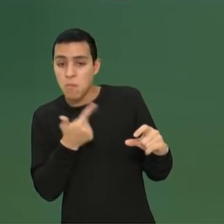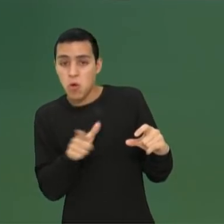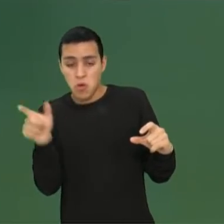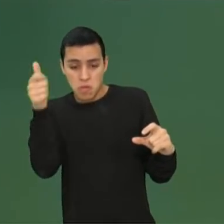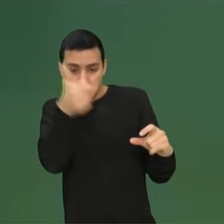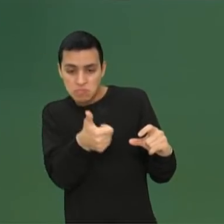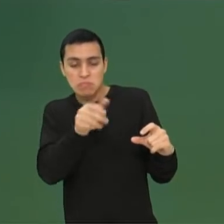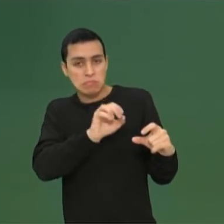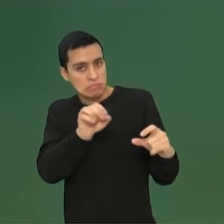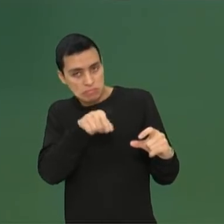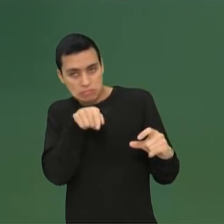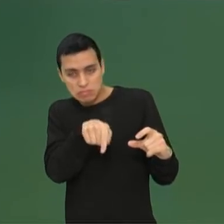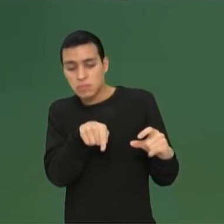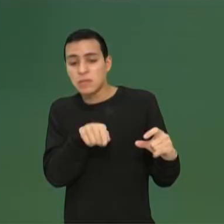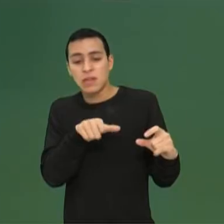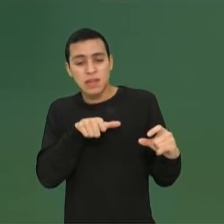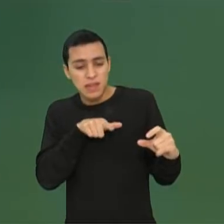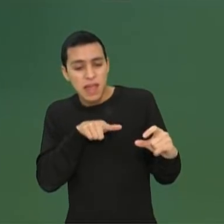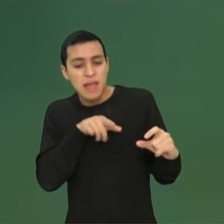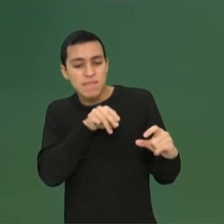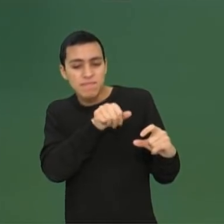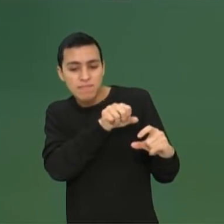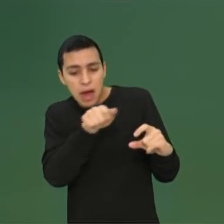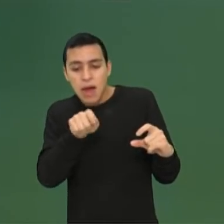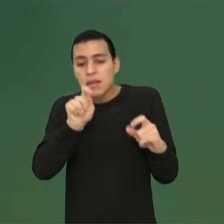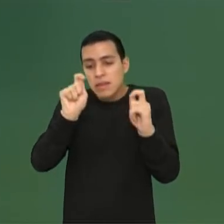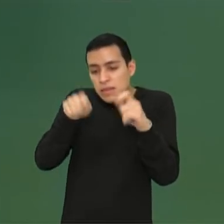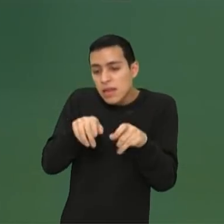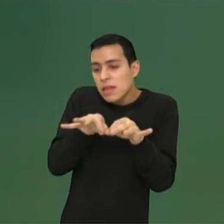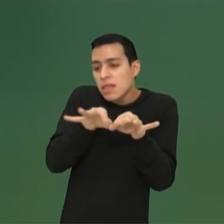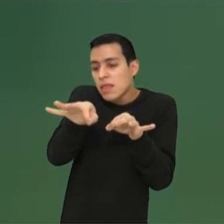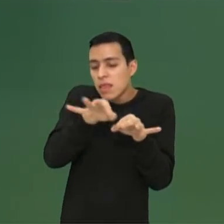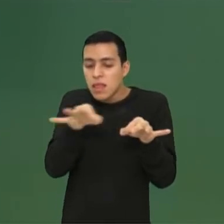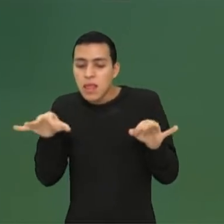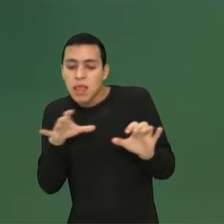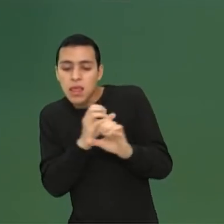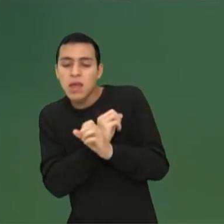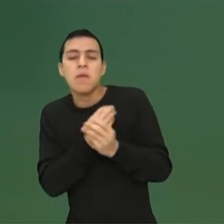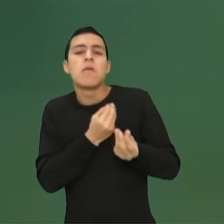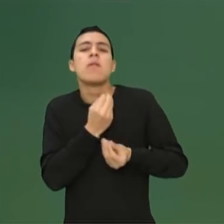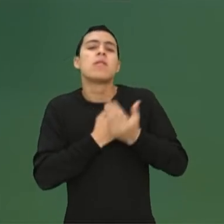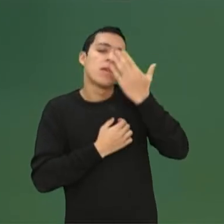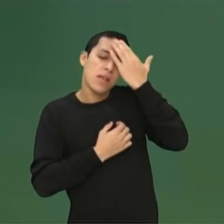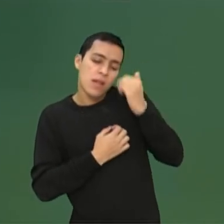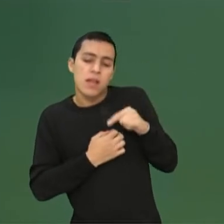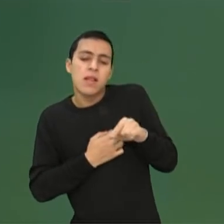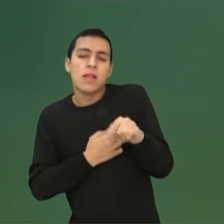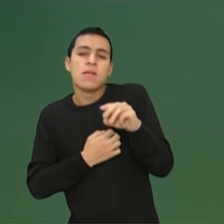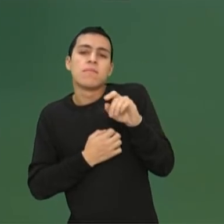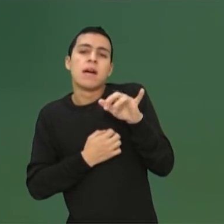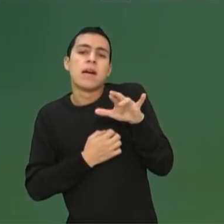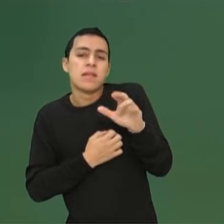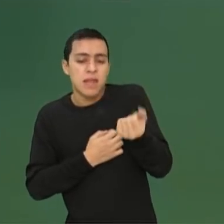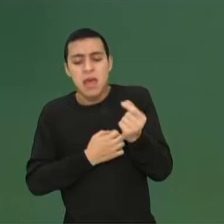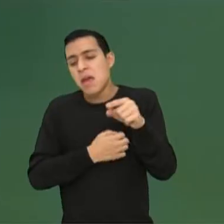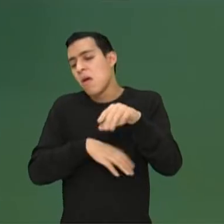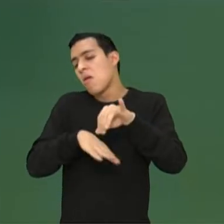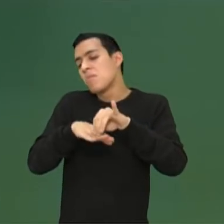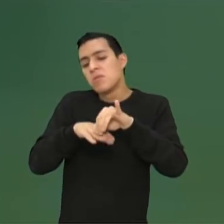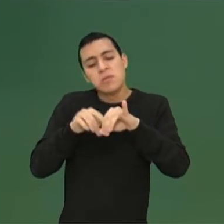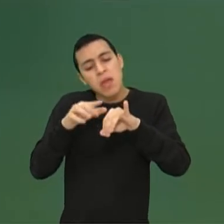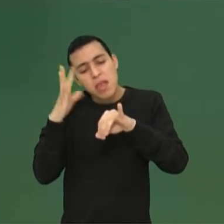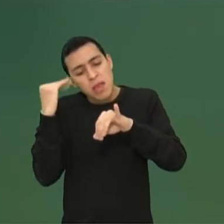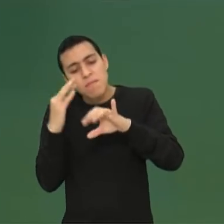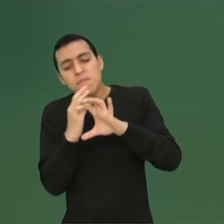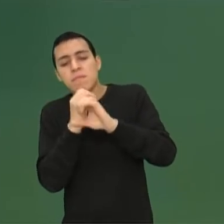e pode ser medido. Então, quando eu vou saber a quantidade de matéria de um determinado objeto do dia a